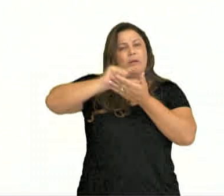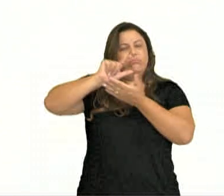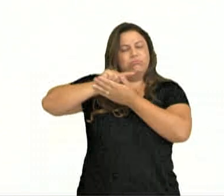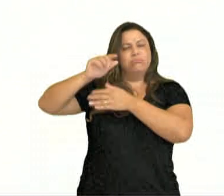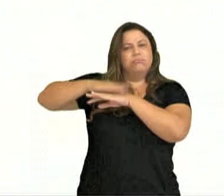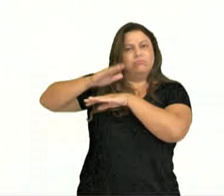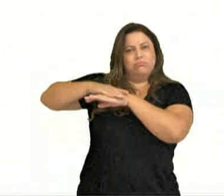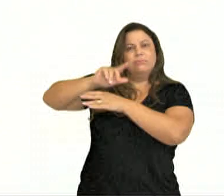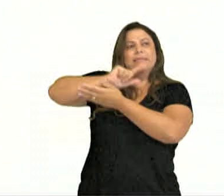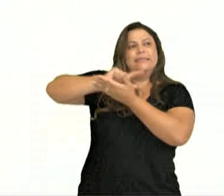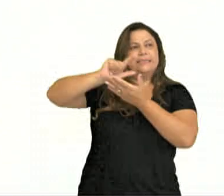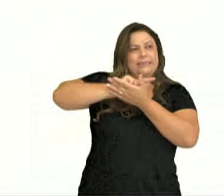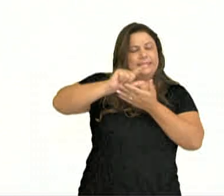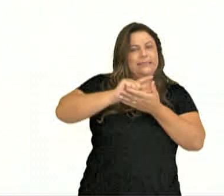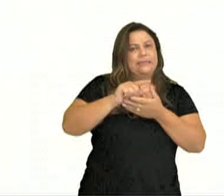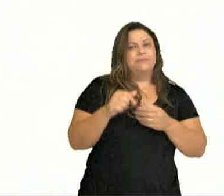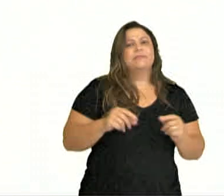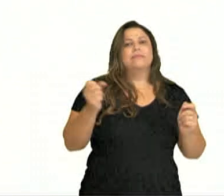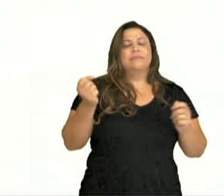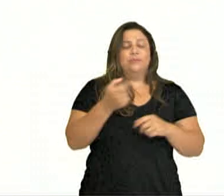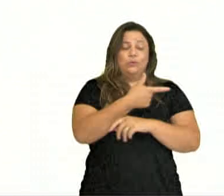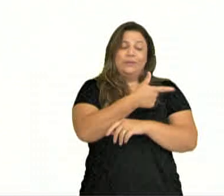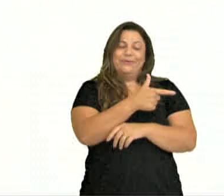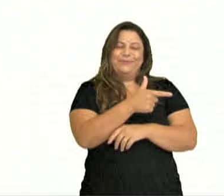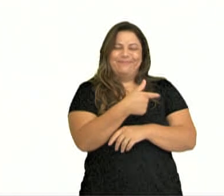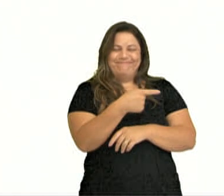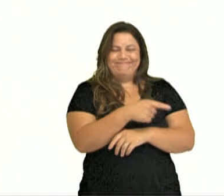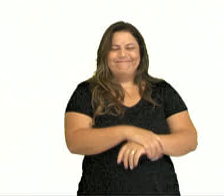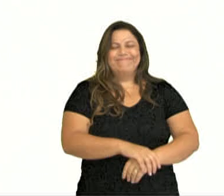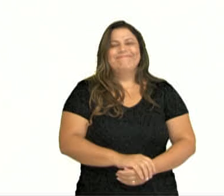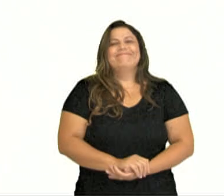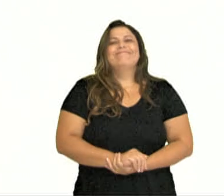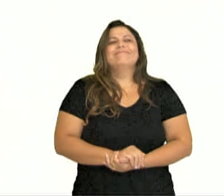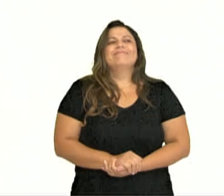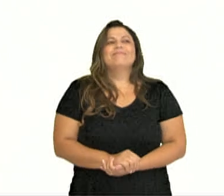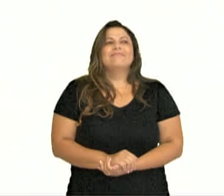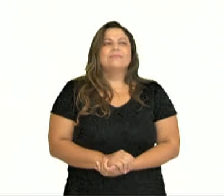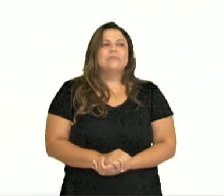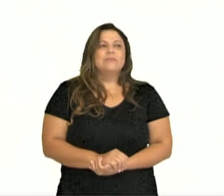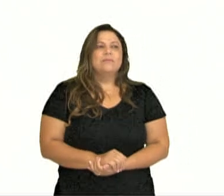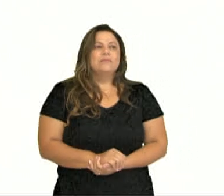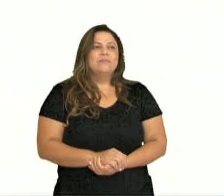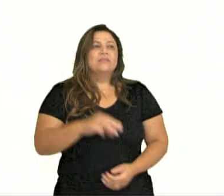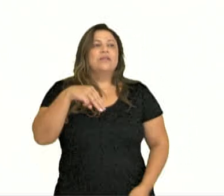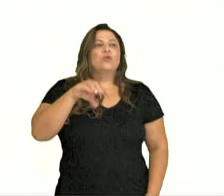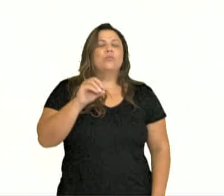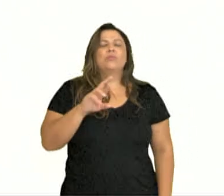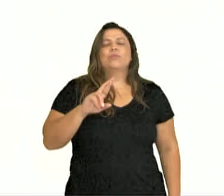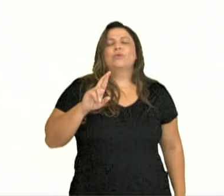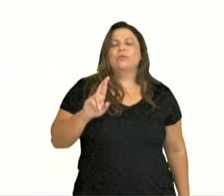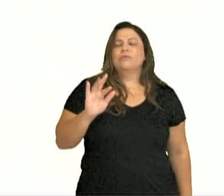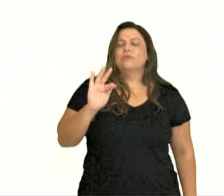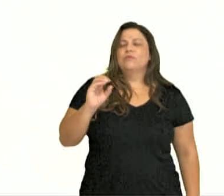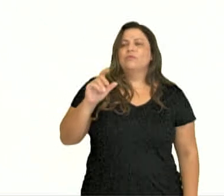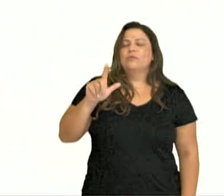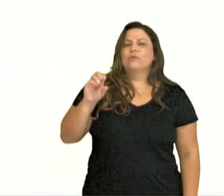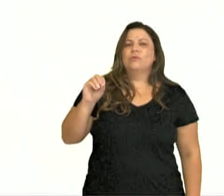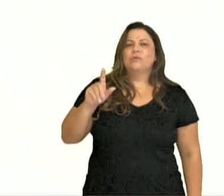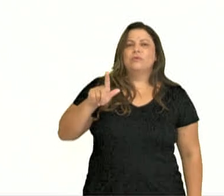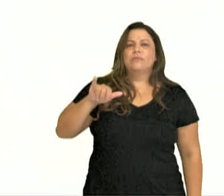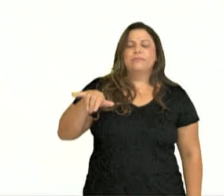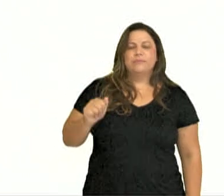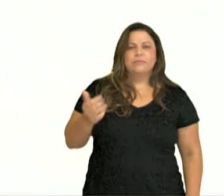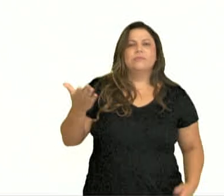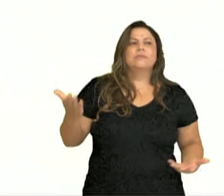não tem a presença desses paramécios, certo? A morfologia dos protozoários. Eles